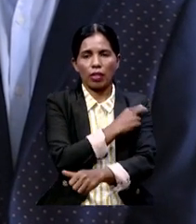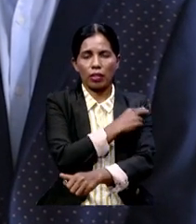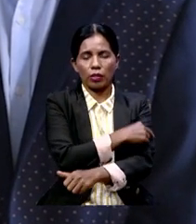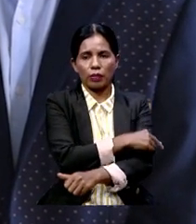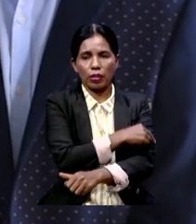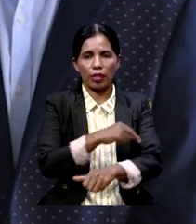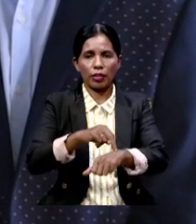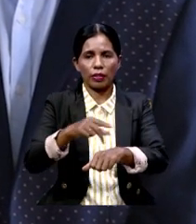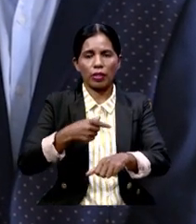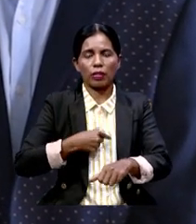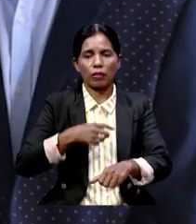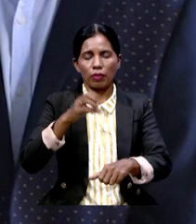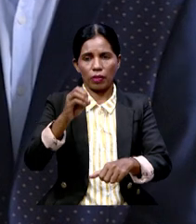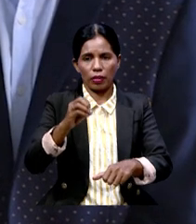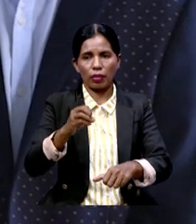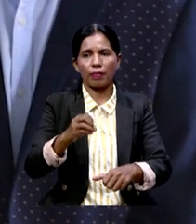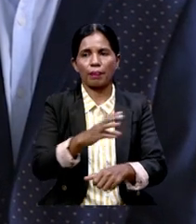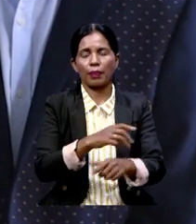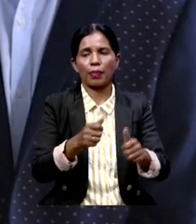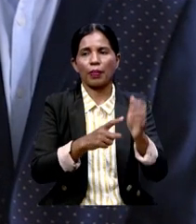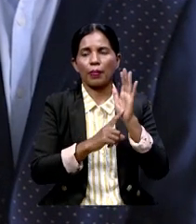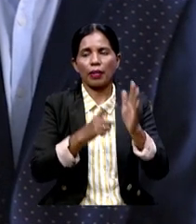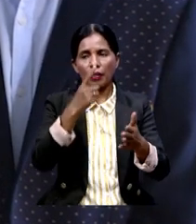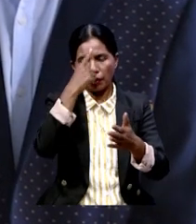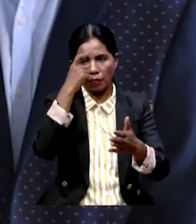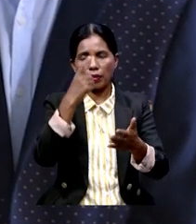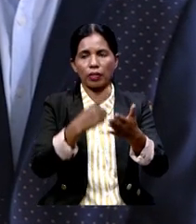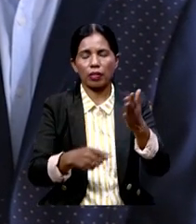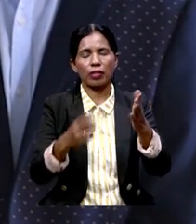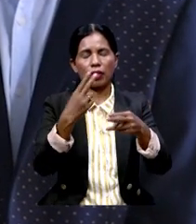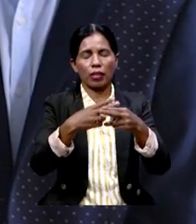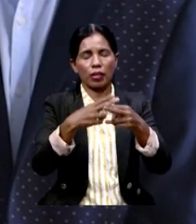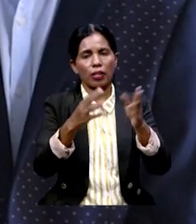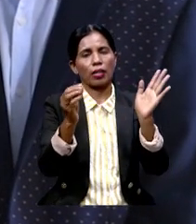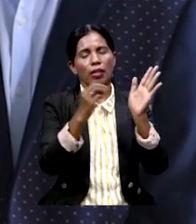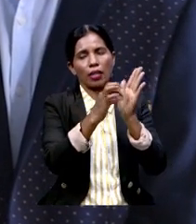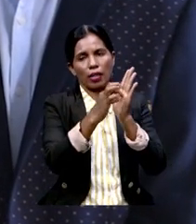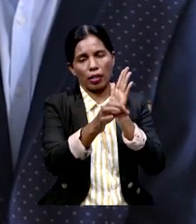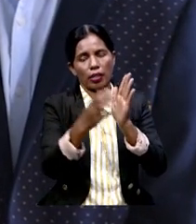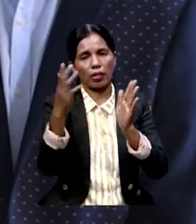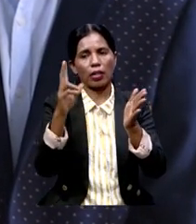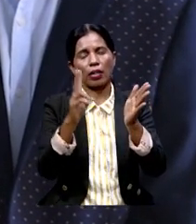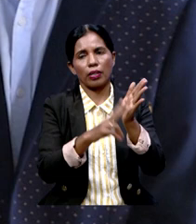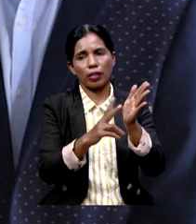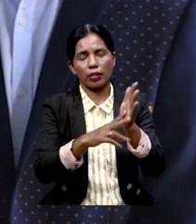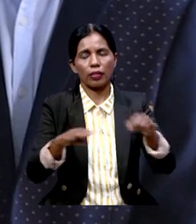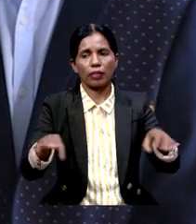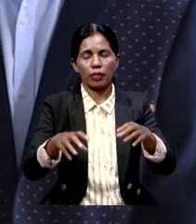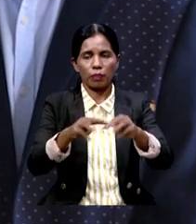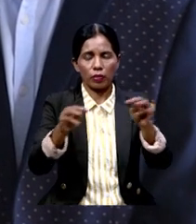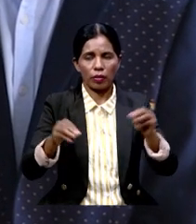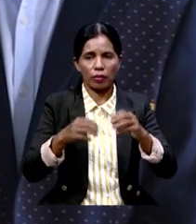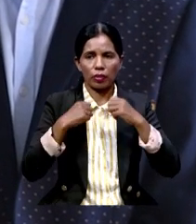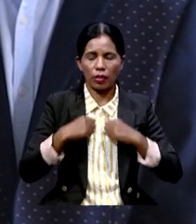Mas depois a exigência de hana, tamasama que nara lataka sai, laliu ia ya Serviço Municipal da